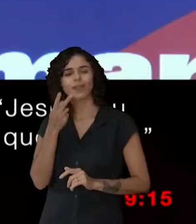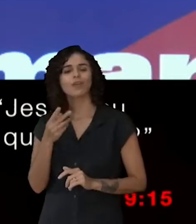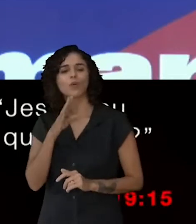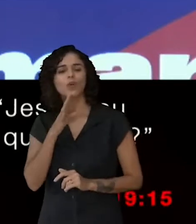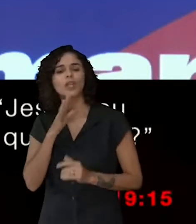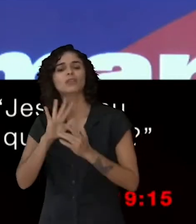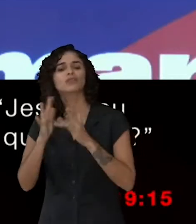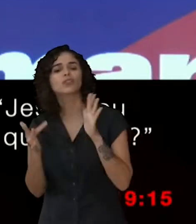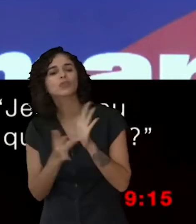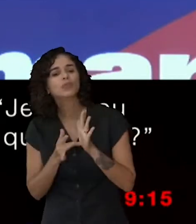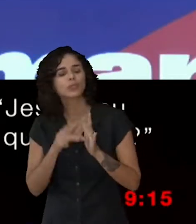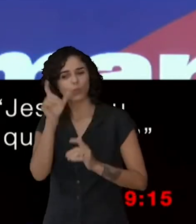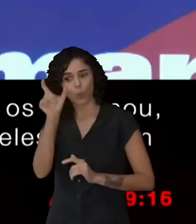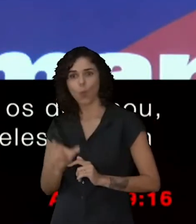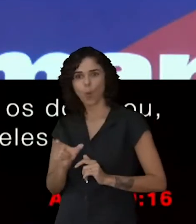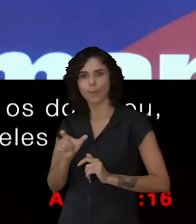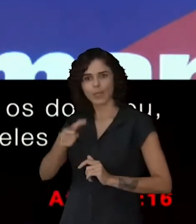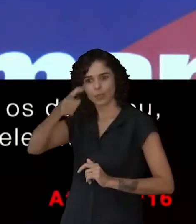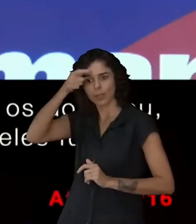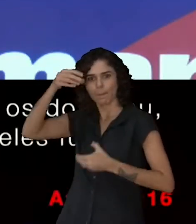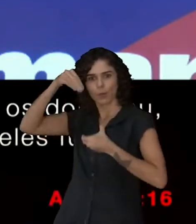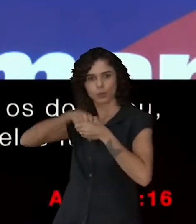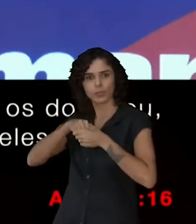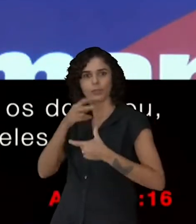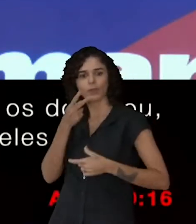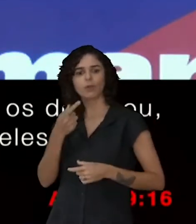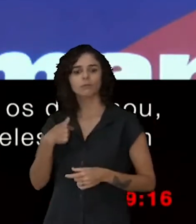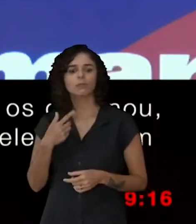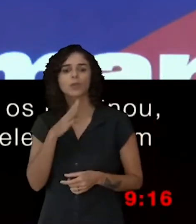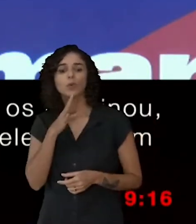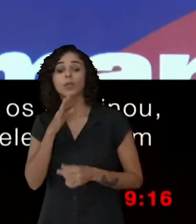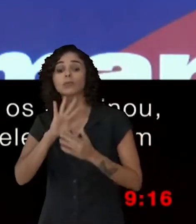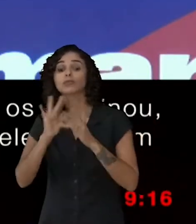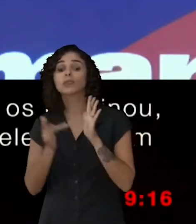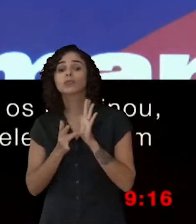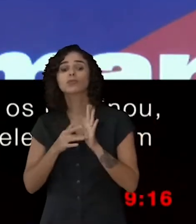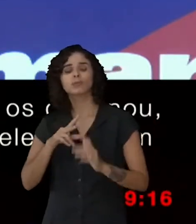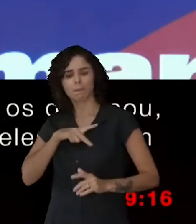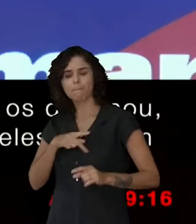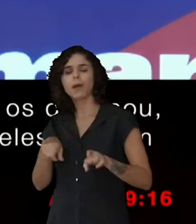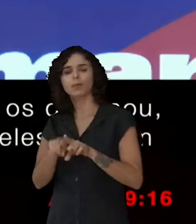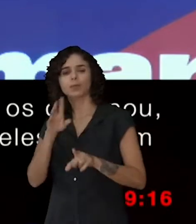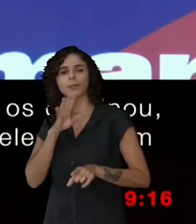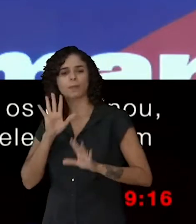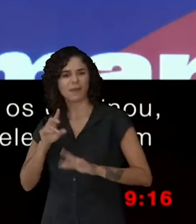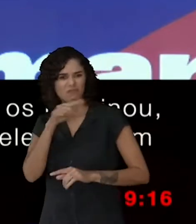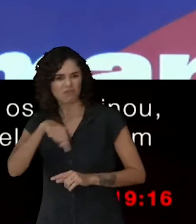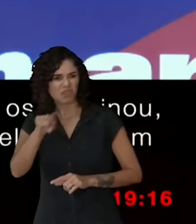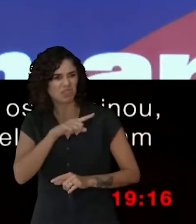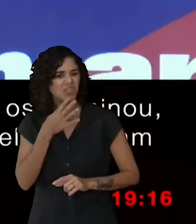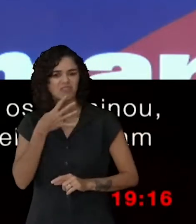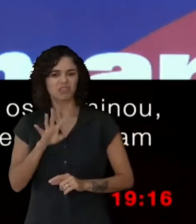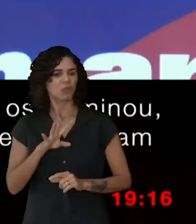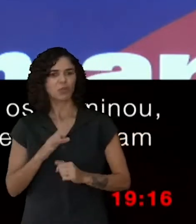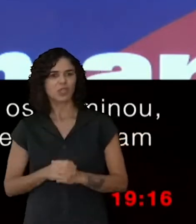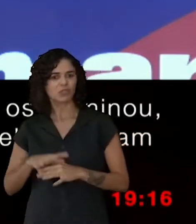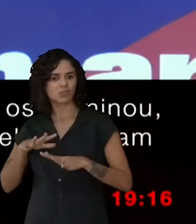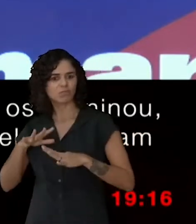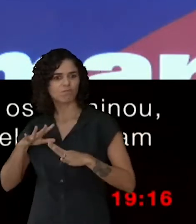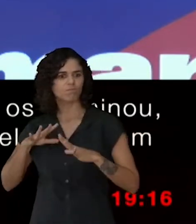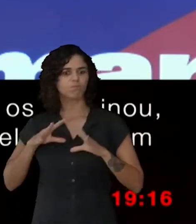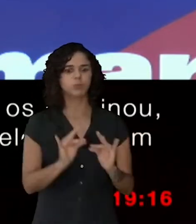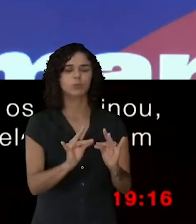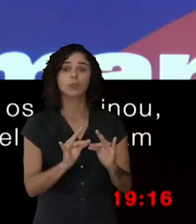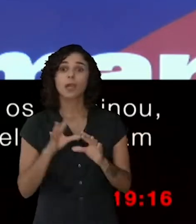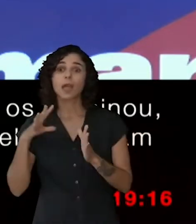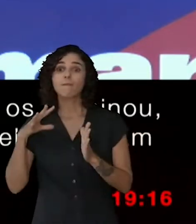vocês? O homem possuído pelo espírito maligno saltou em cima deles e os atacou com tanta violência que eles